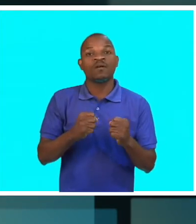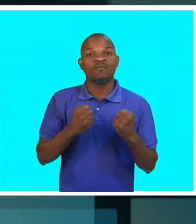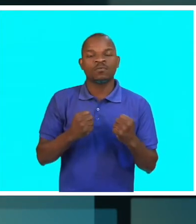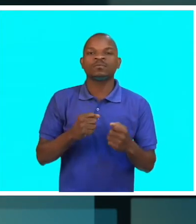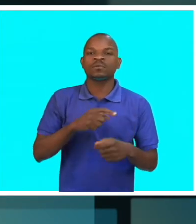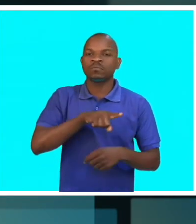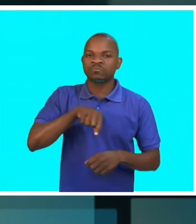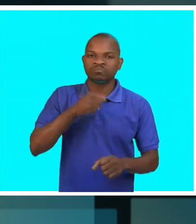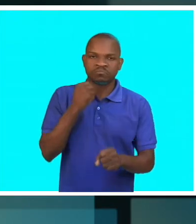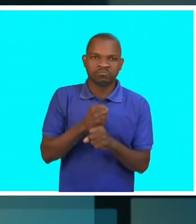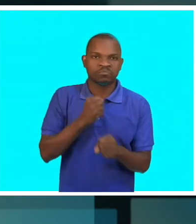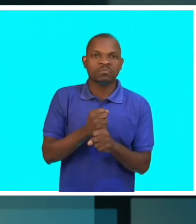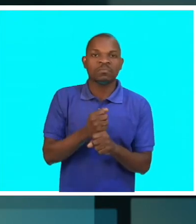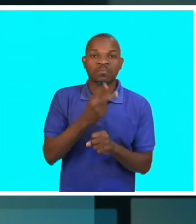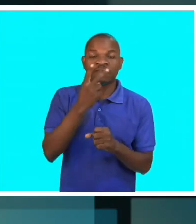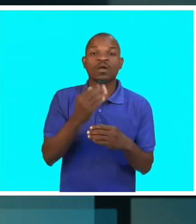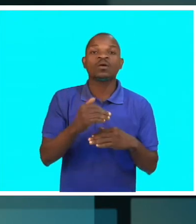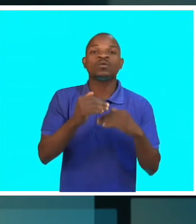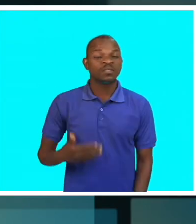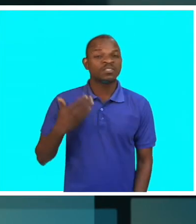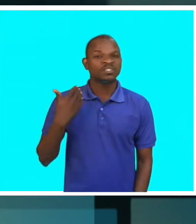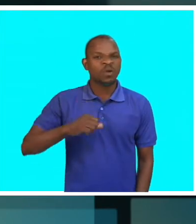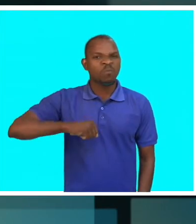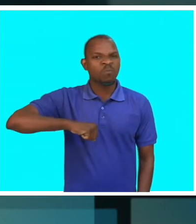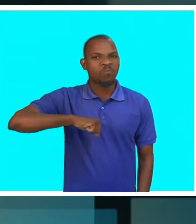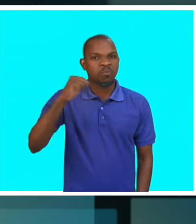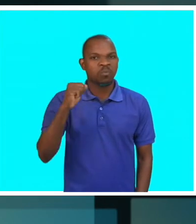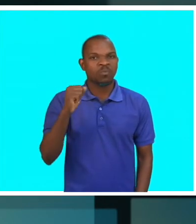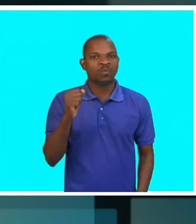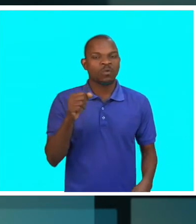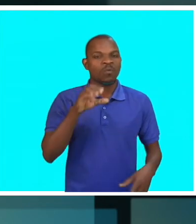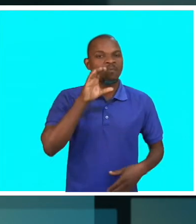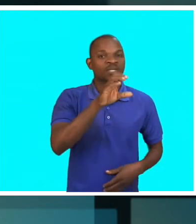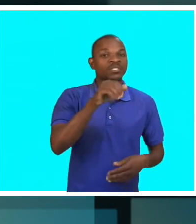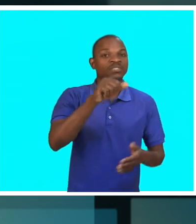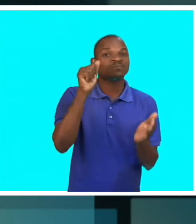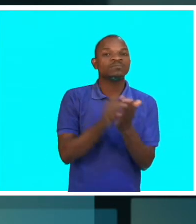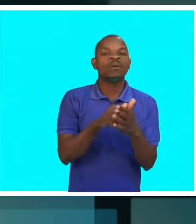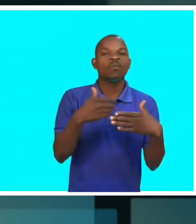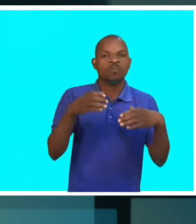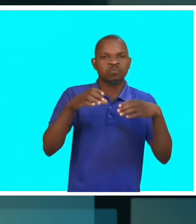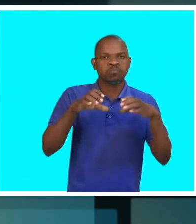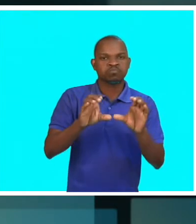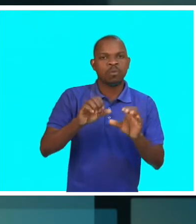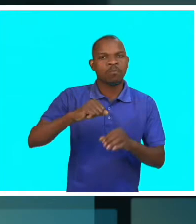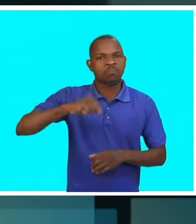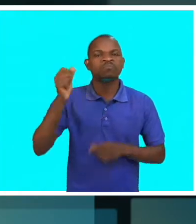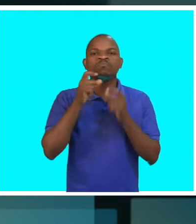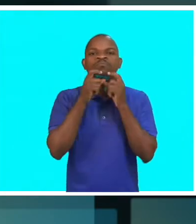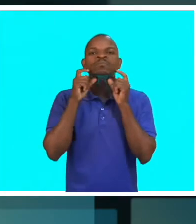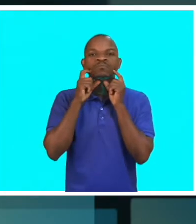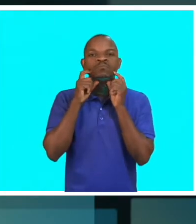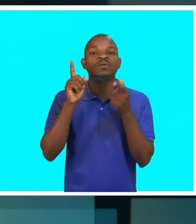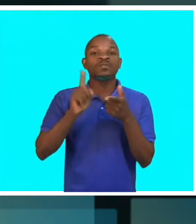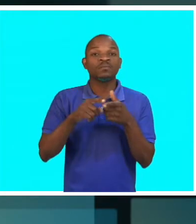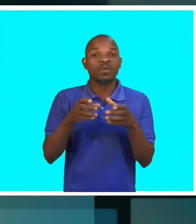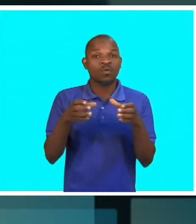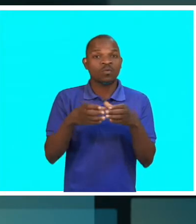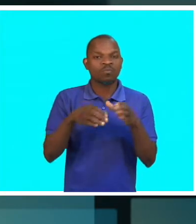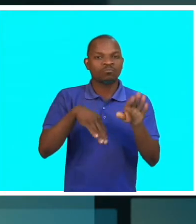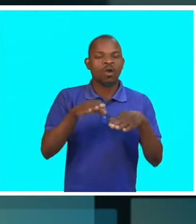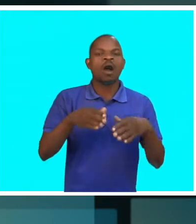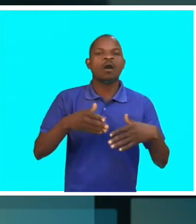trabalhar por forma que a gente consiga chegar a uma outra etapa. Depois da goleada sobre a Seychelles na eliminatória anterior,